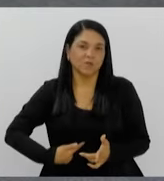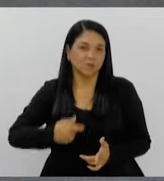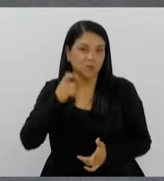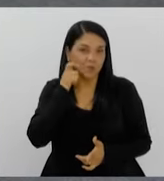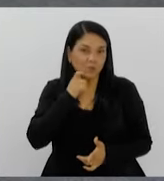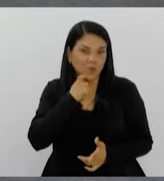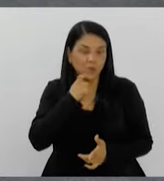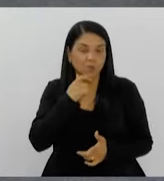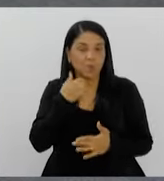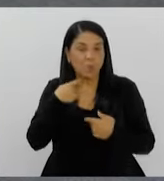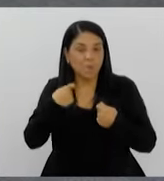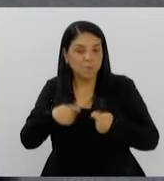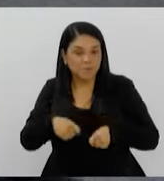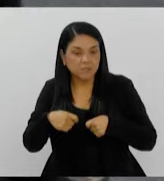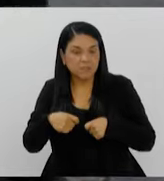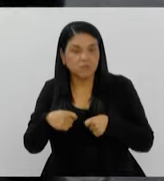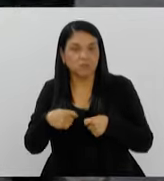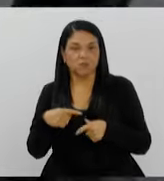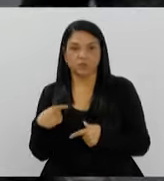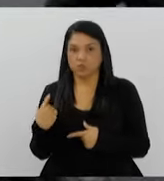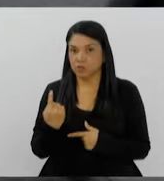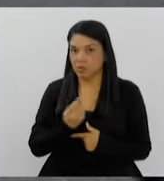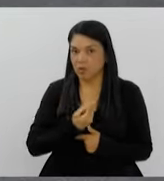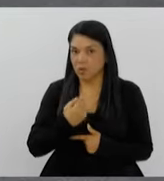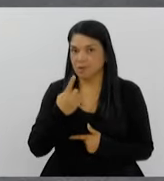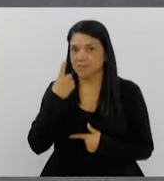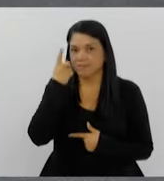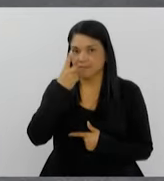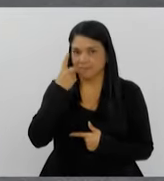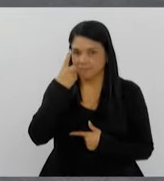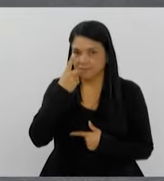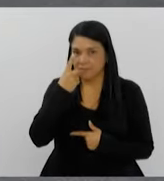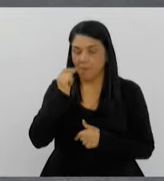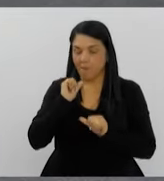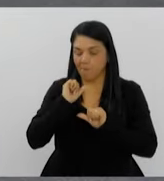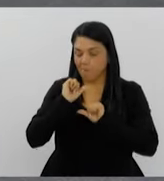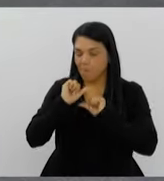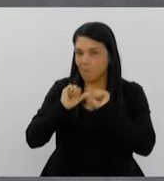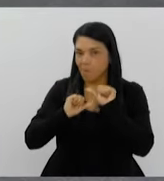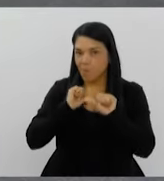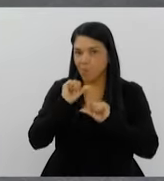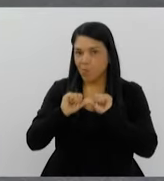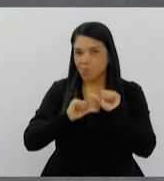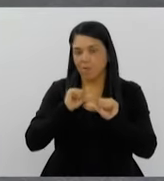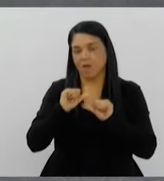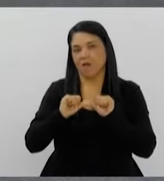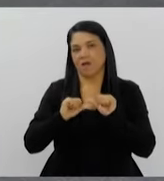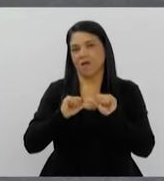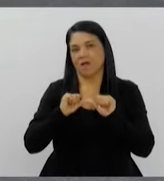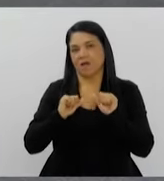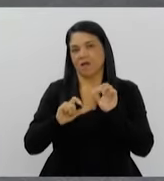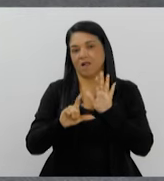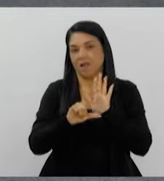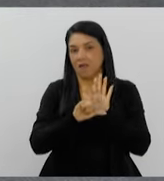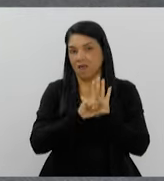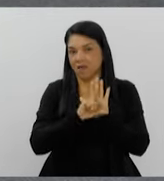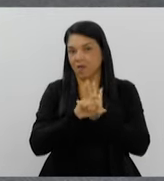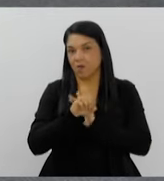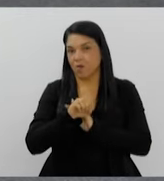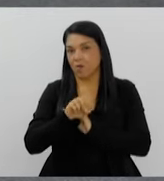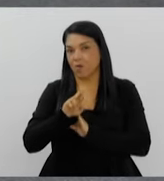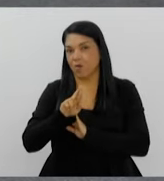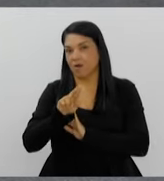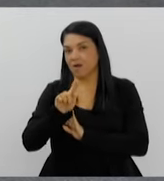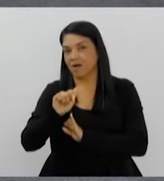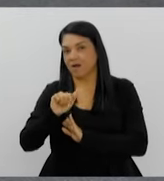quando precisou da gente de nós deputados para que mudasse mudássemos uma lei orgânica da polícia